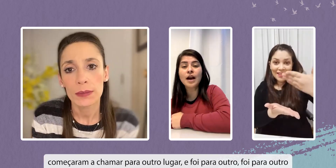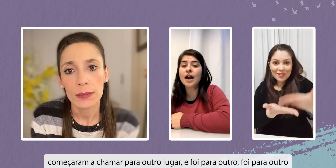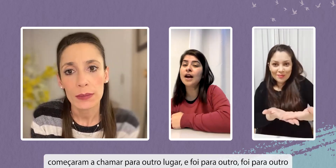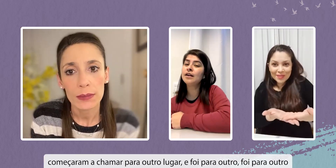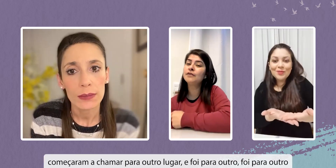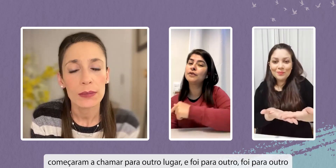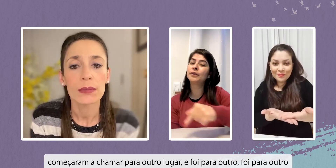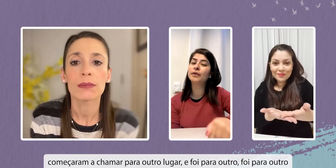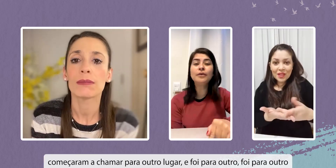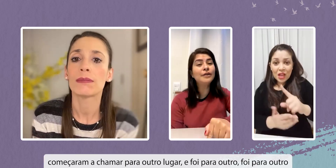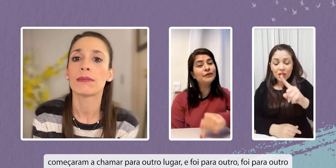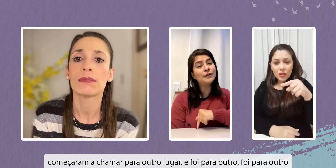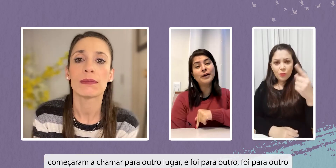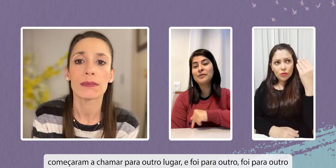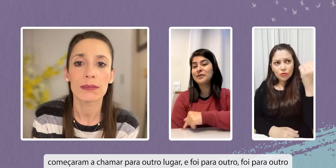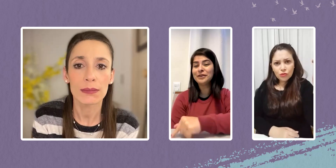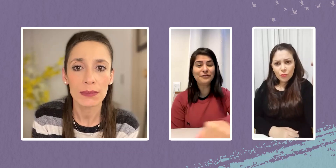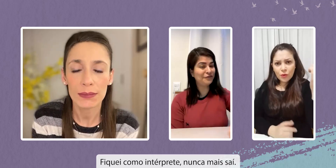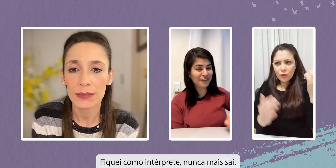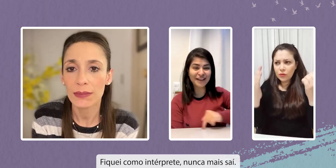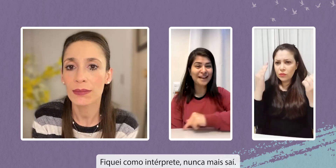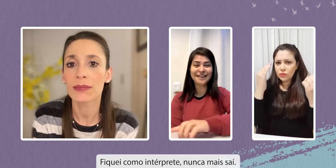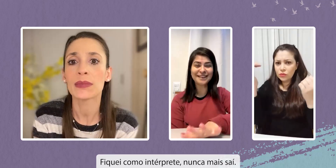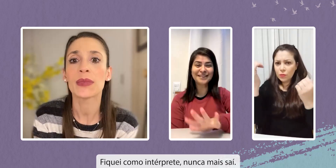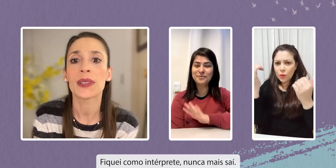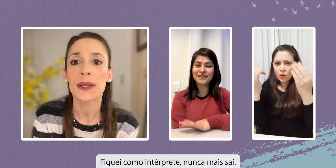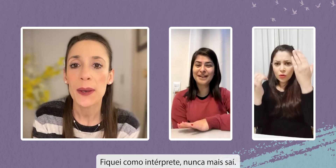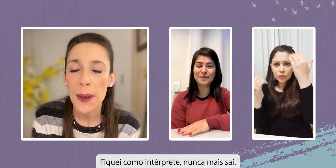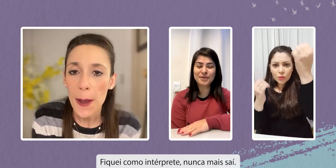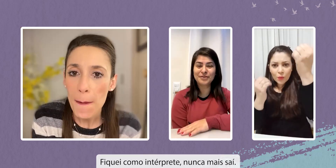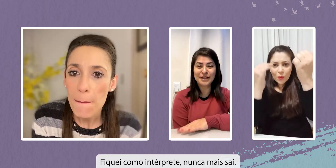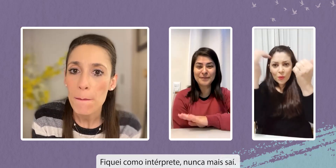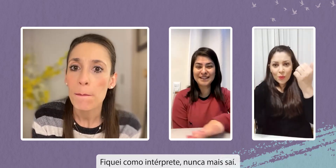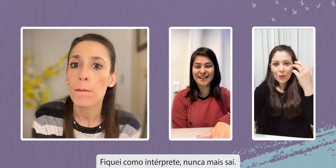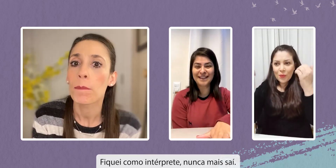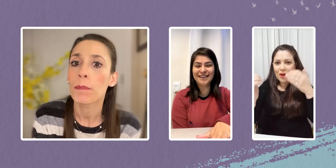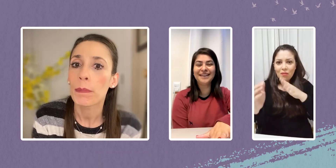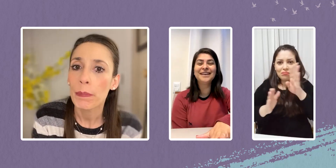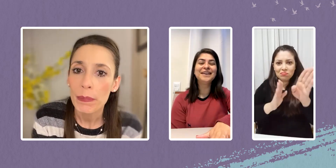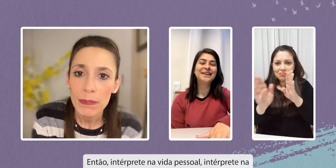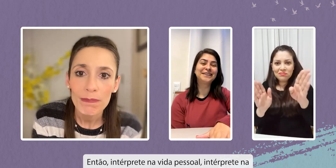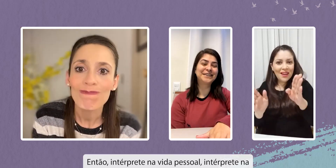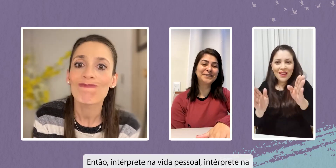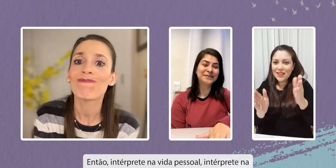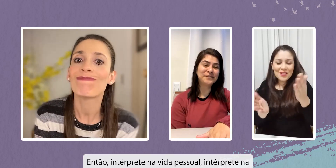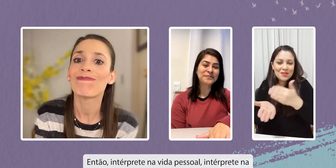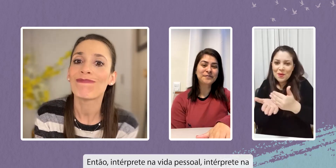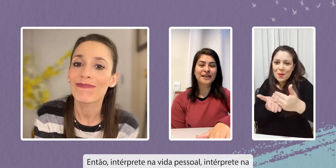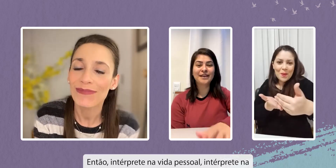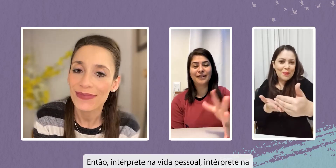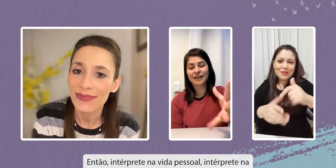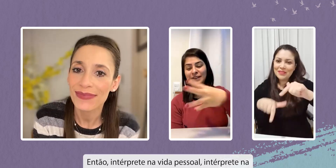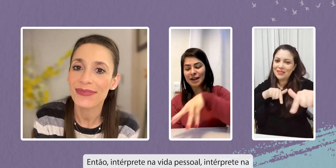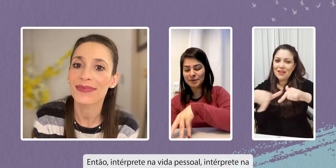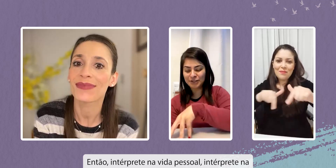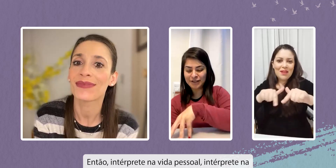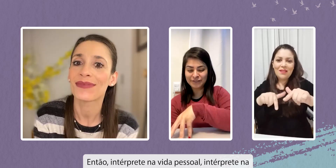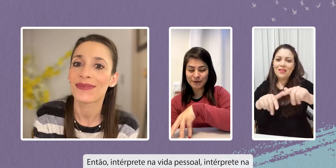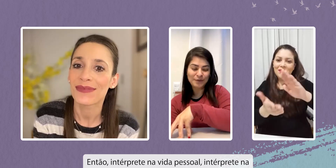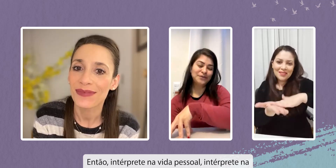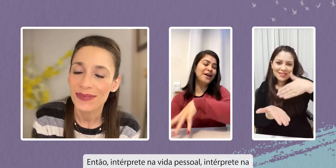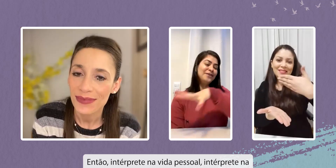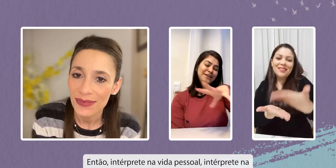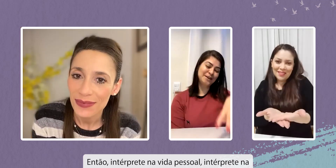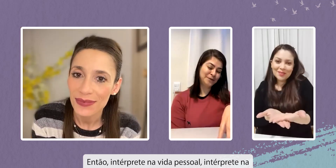outro lugar, e foi para outro, E eu fiquei como intérprete, nunca mais saí. Então, intérprete na